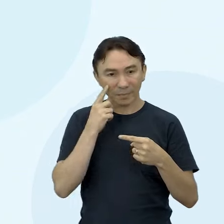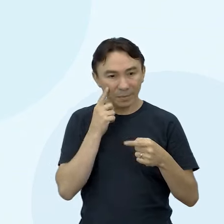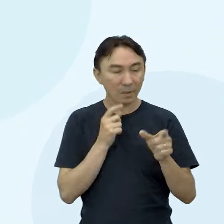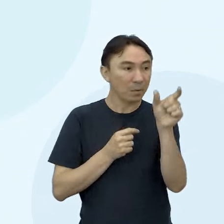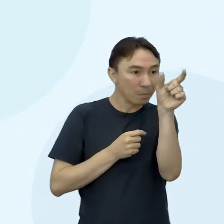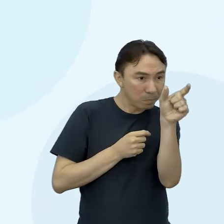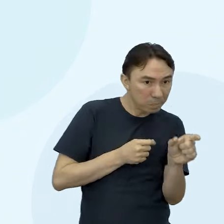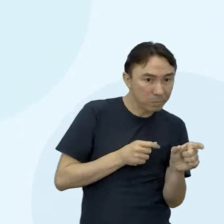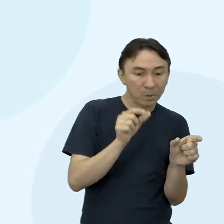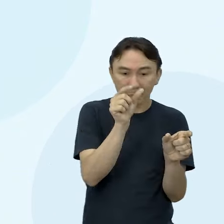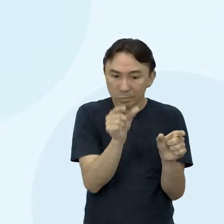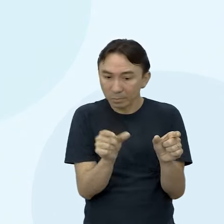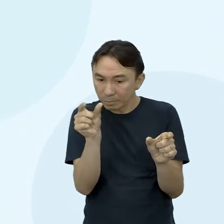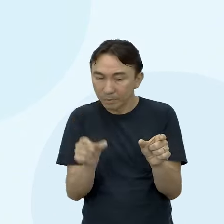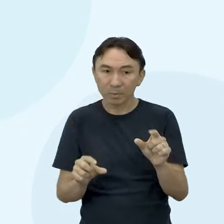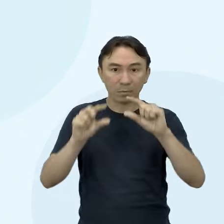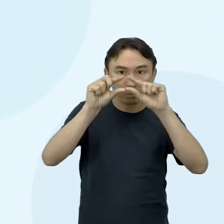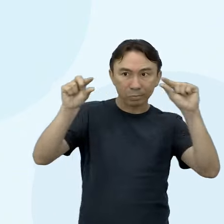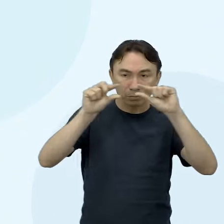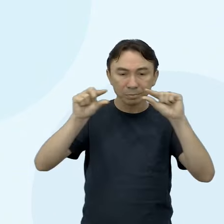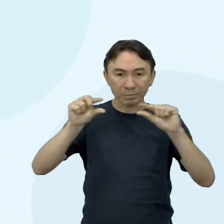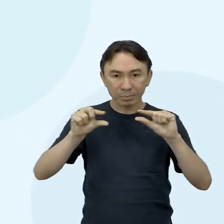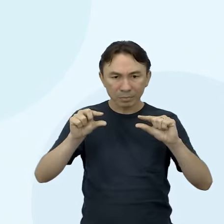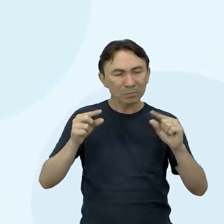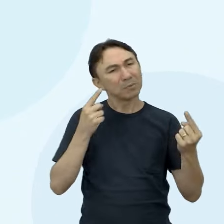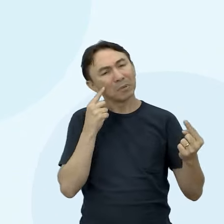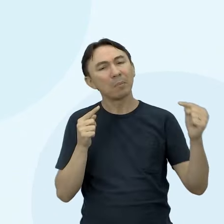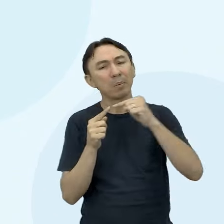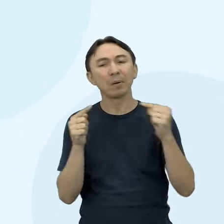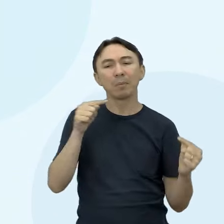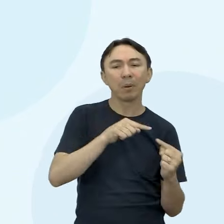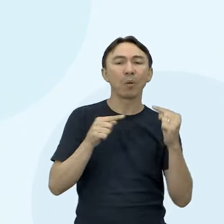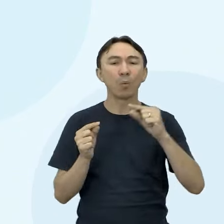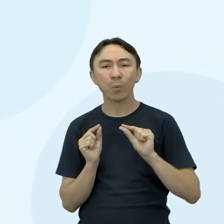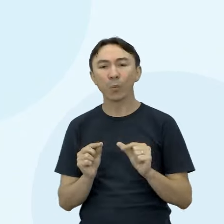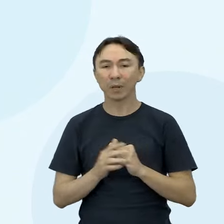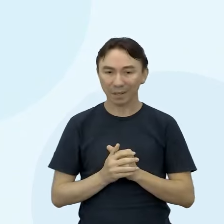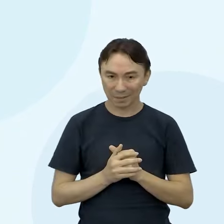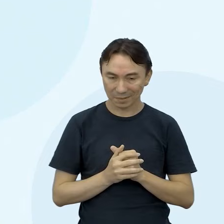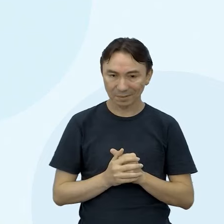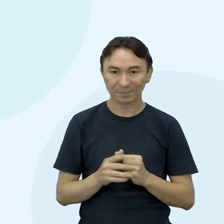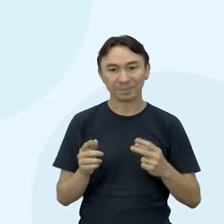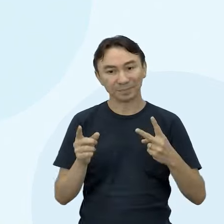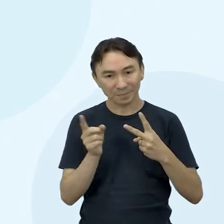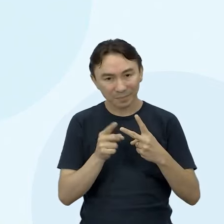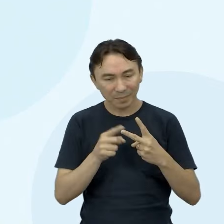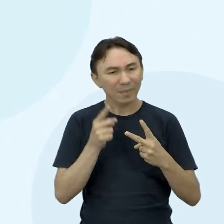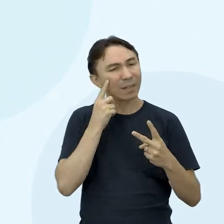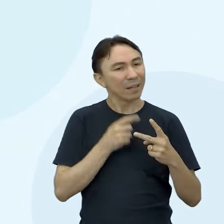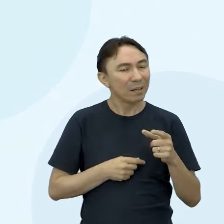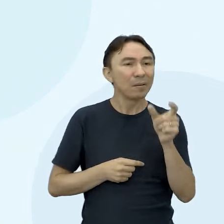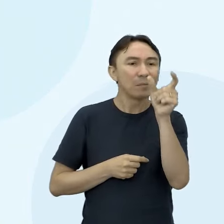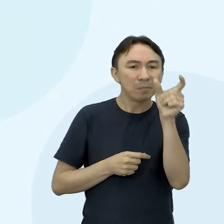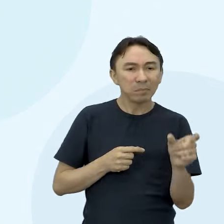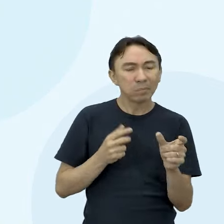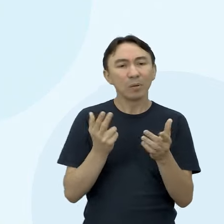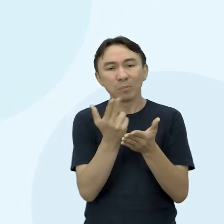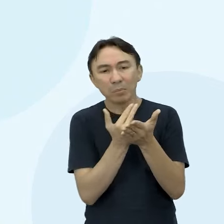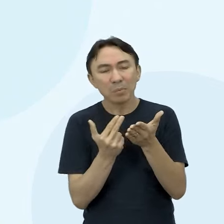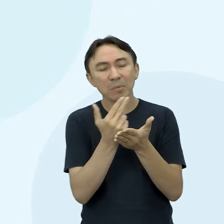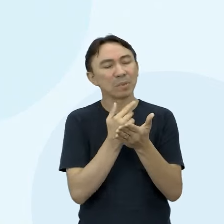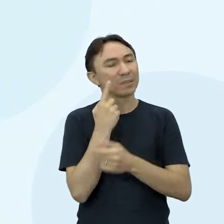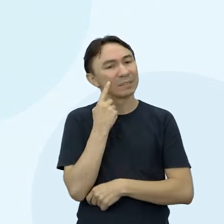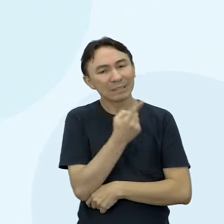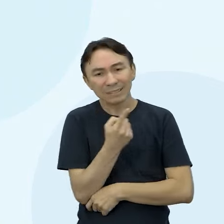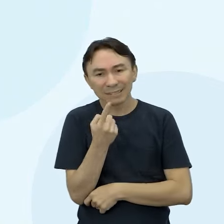e as colunas dessa imagem, o que você poderia levantar como características dessas imagens, o que há